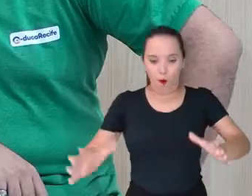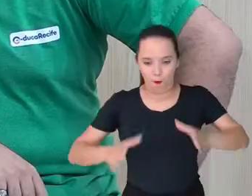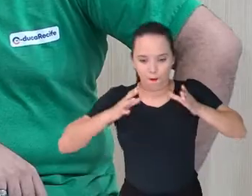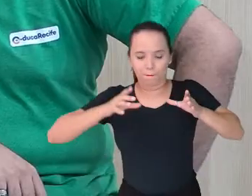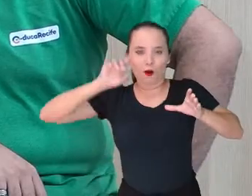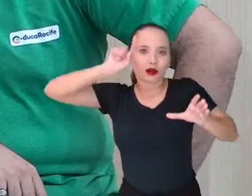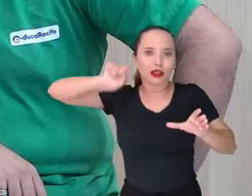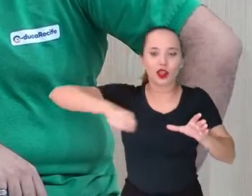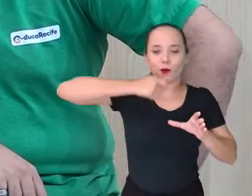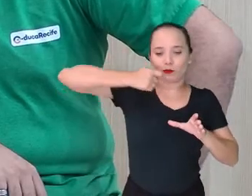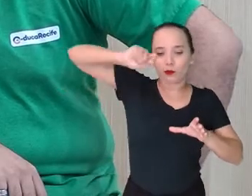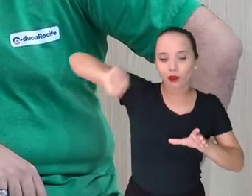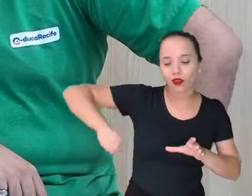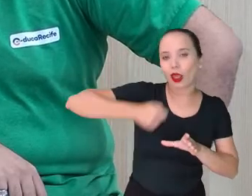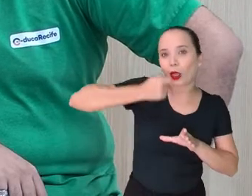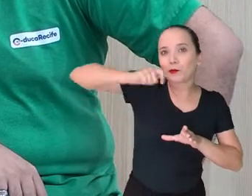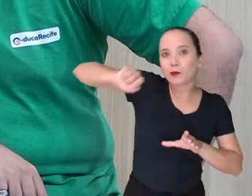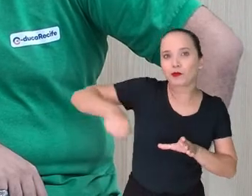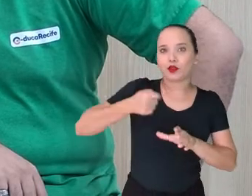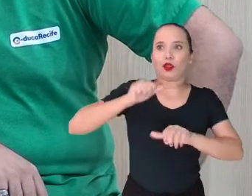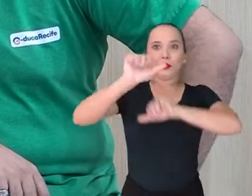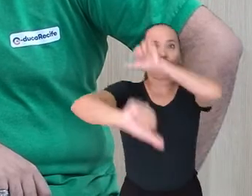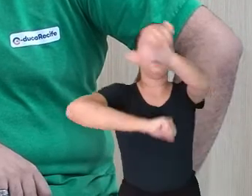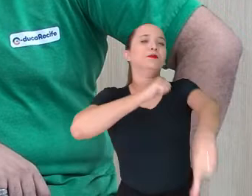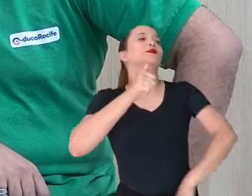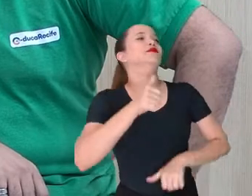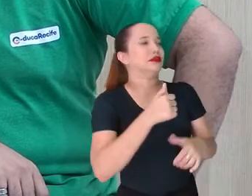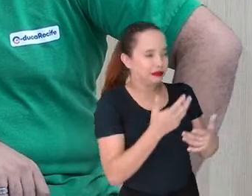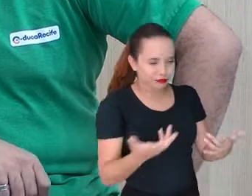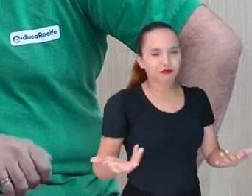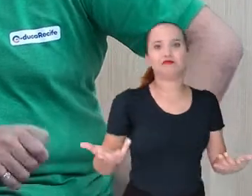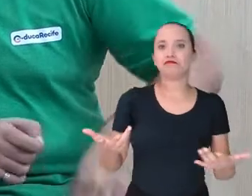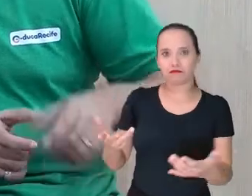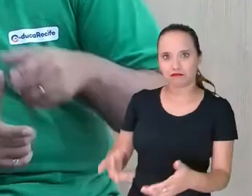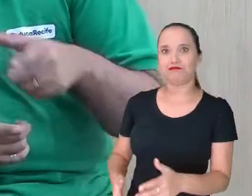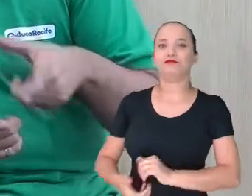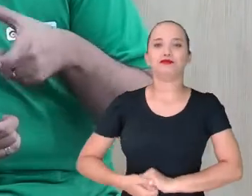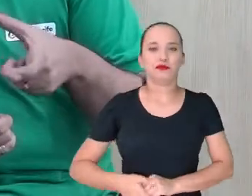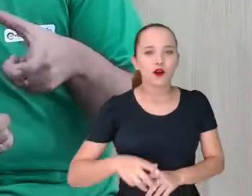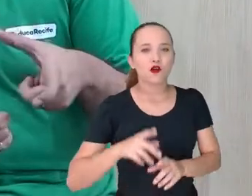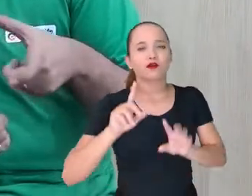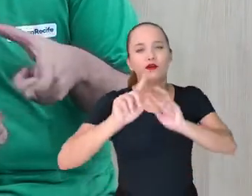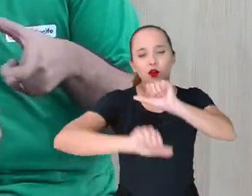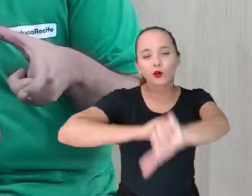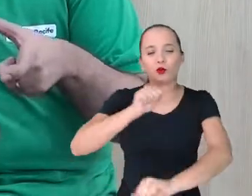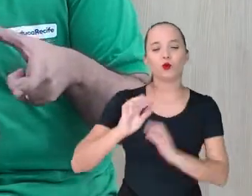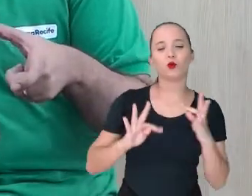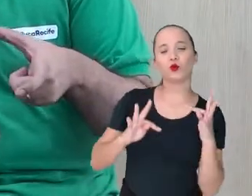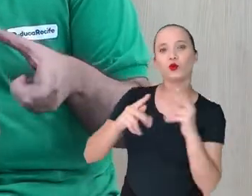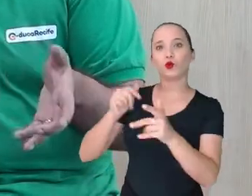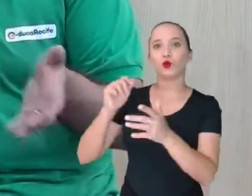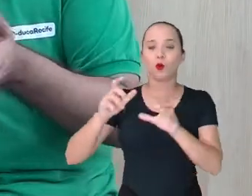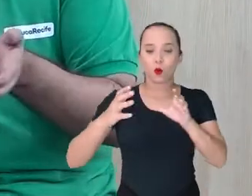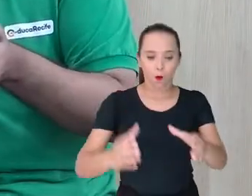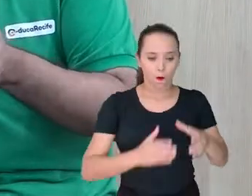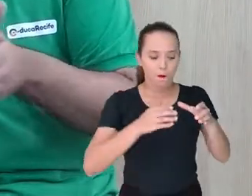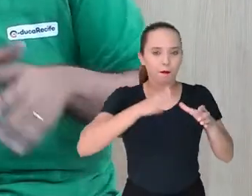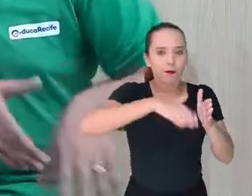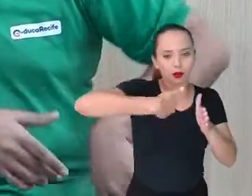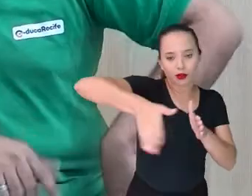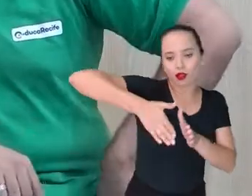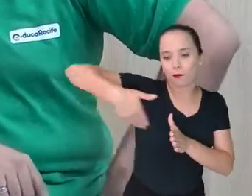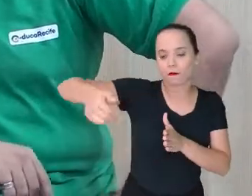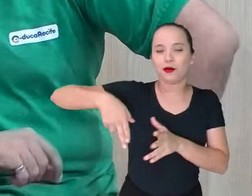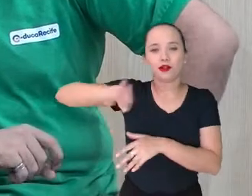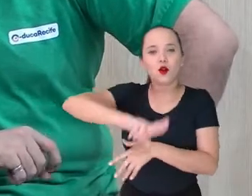Pote tá. de sorvete vira aquela marca famosa. Exato. Né? Quem Pra nunca você pegou aquele, congelar os produtos. O aquele feijão. pote de manteiga para fazer gelo? Quem